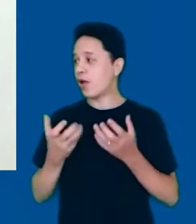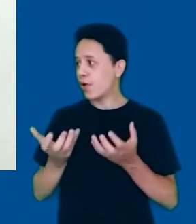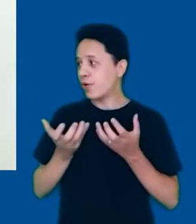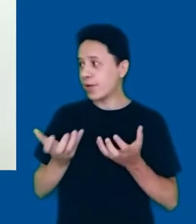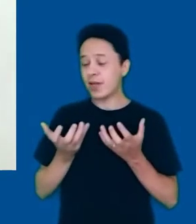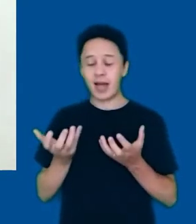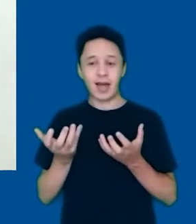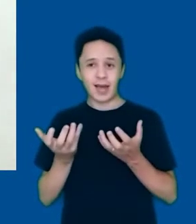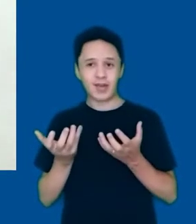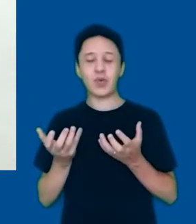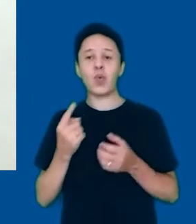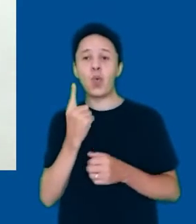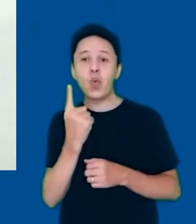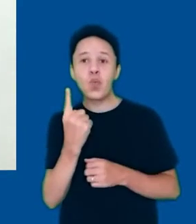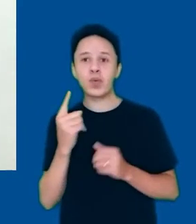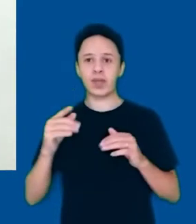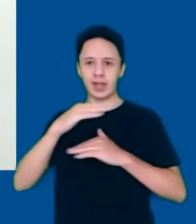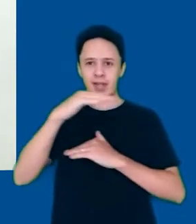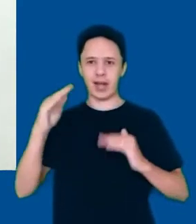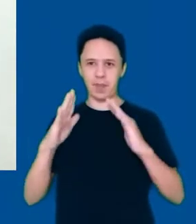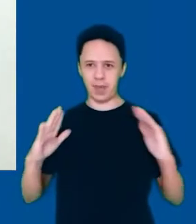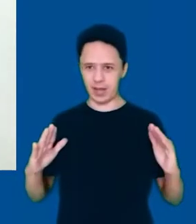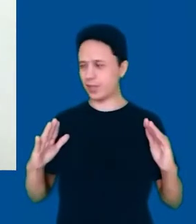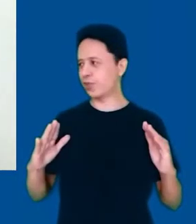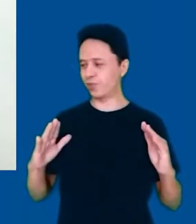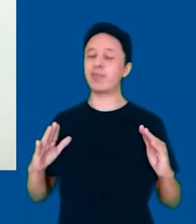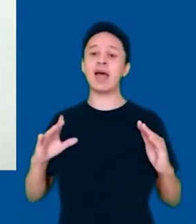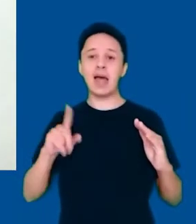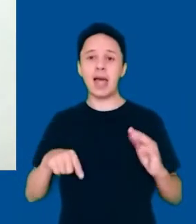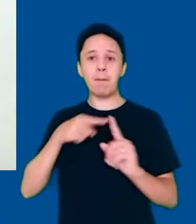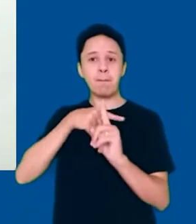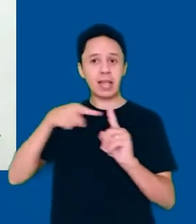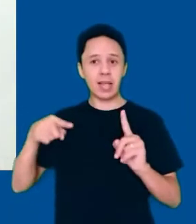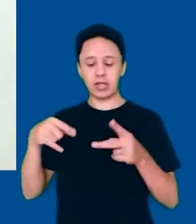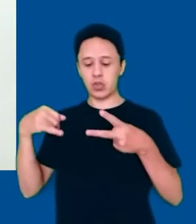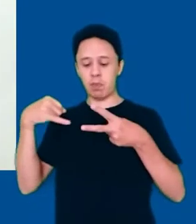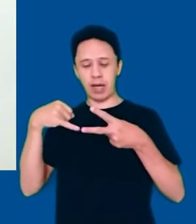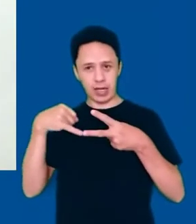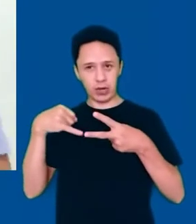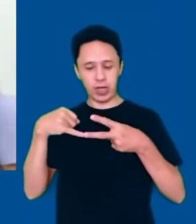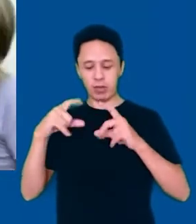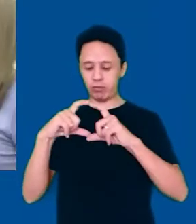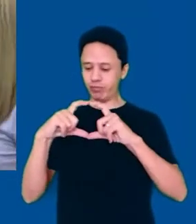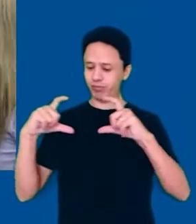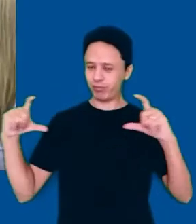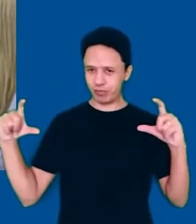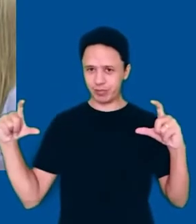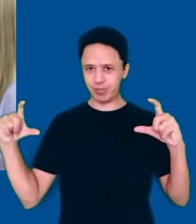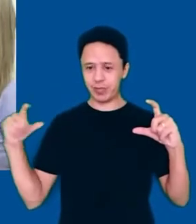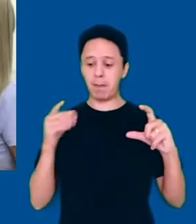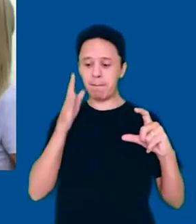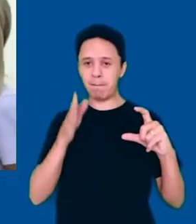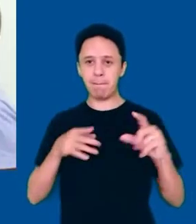um trapézio, e um trapézio, a área dele é a metade do paralelogramo. Olha, gente, que legal! Então, a partir